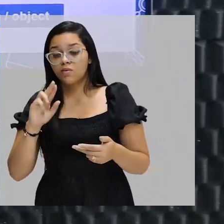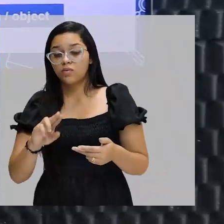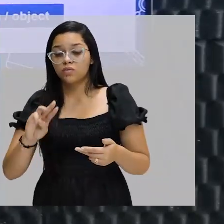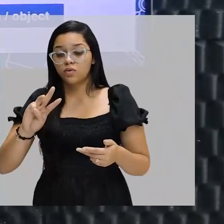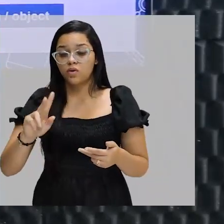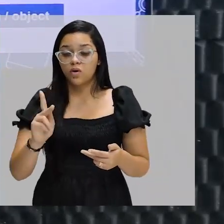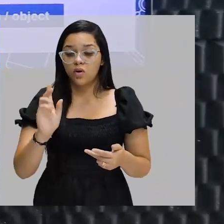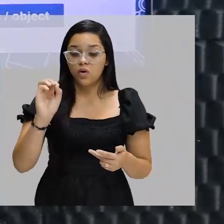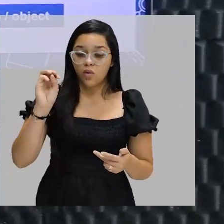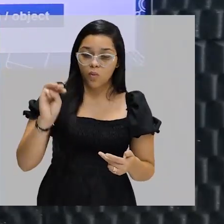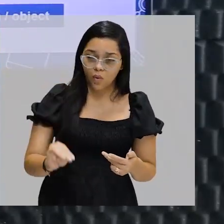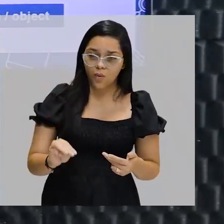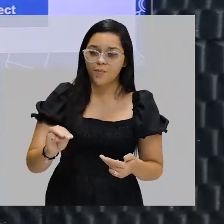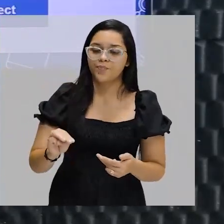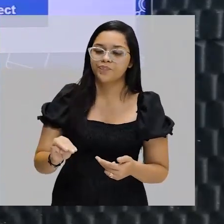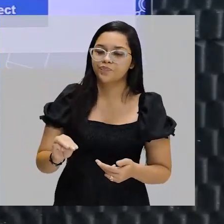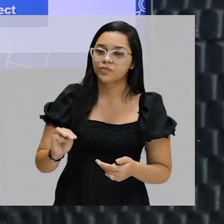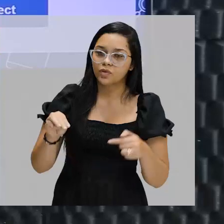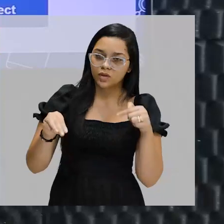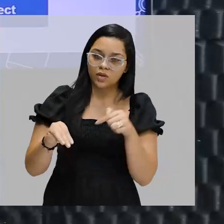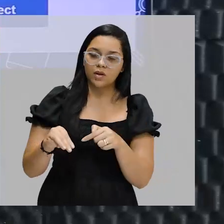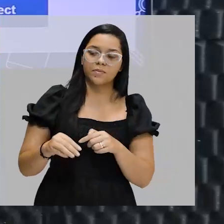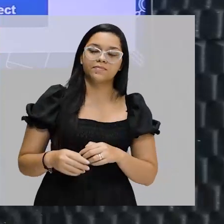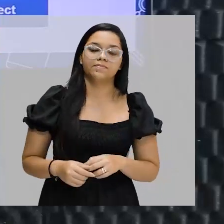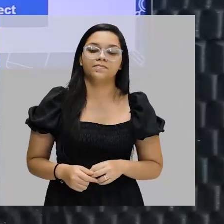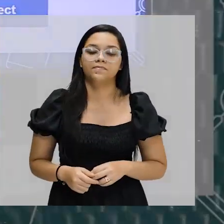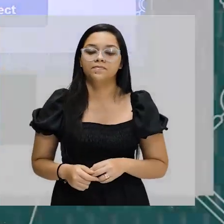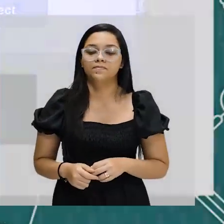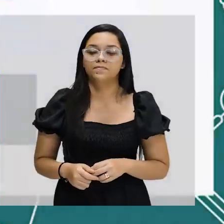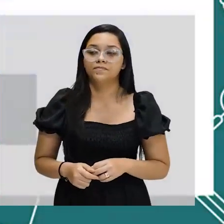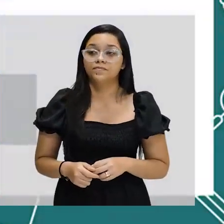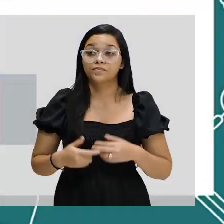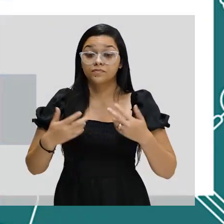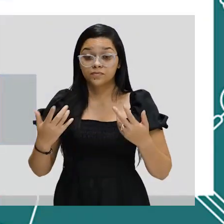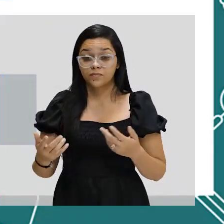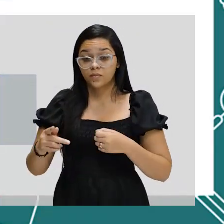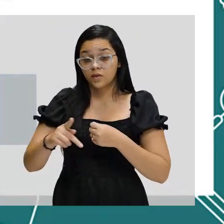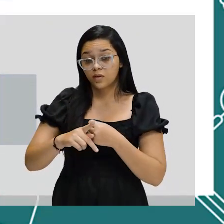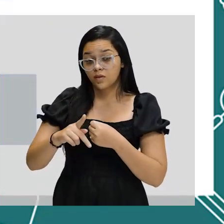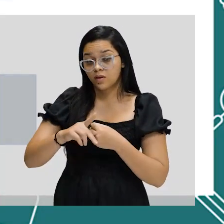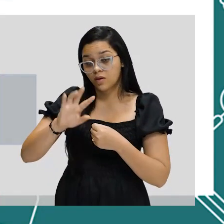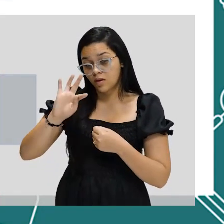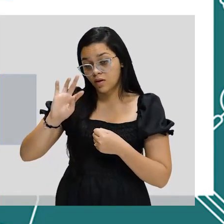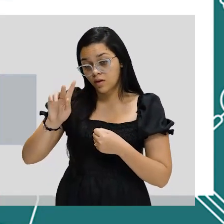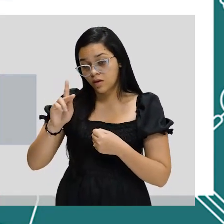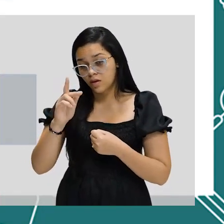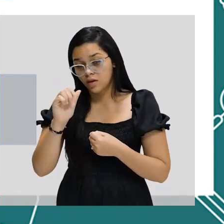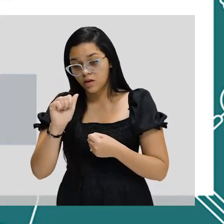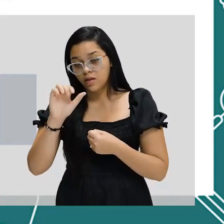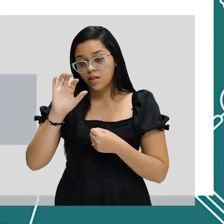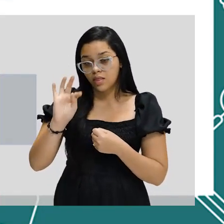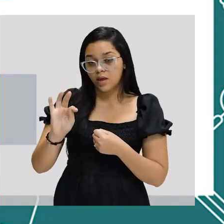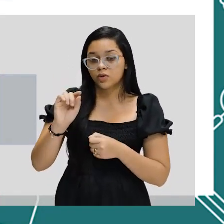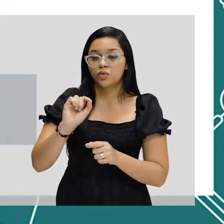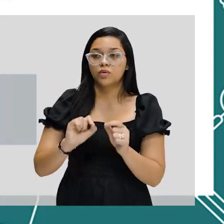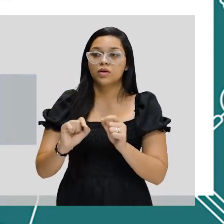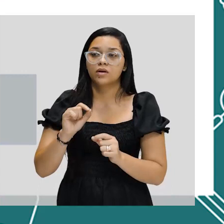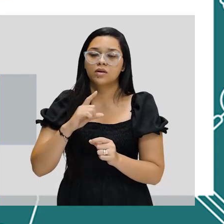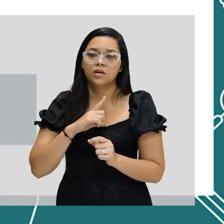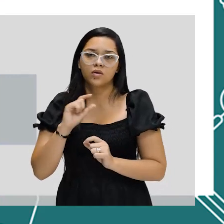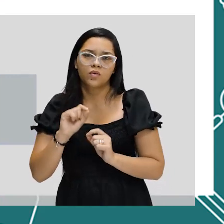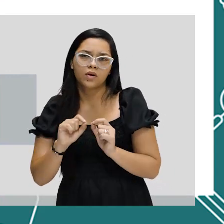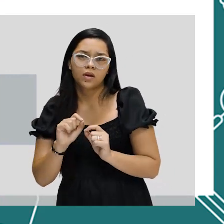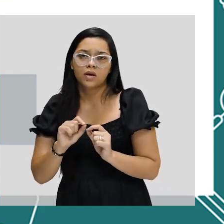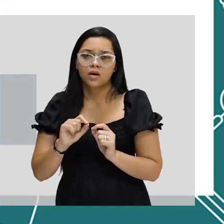uso whom, tá? Com esse M no final. O pronome that, ele funciona como um